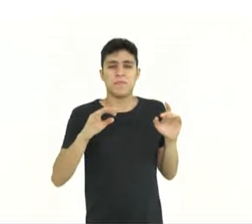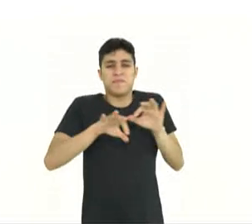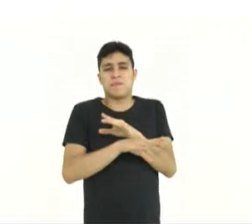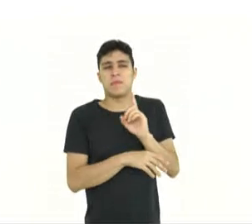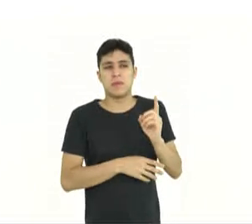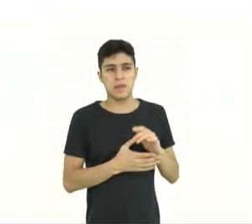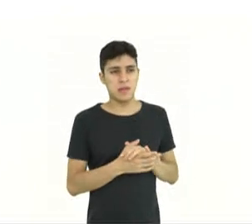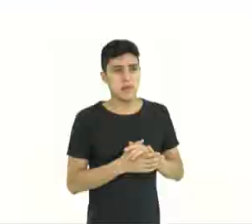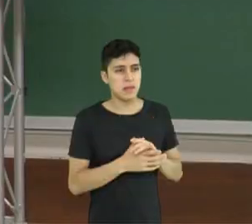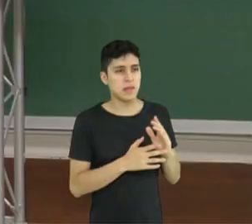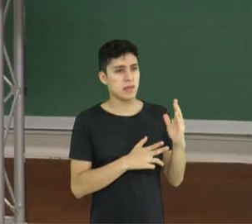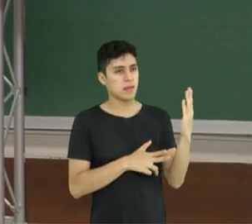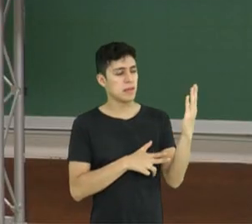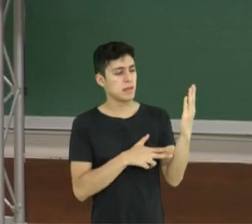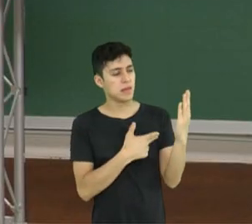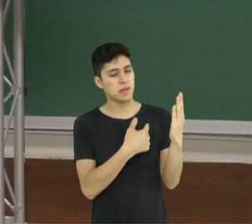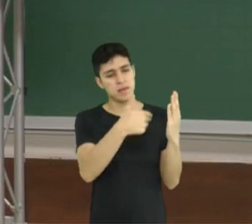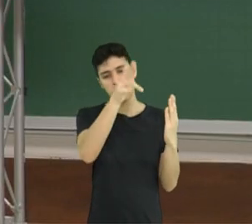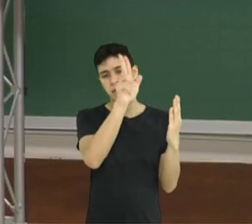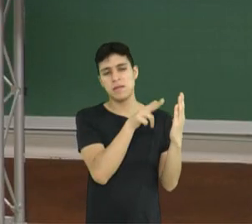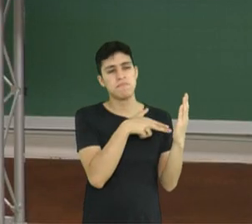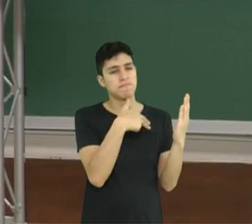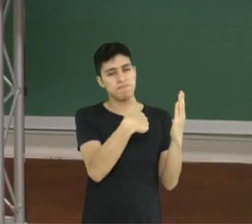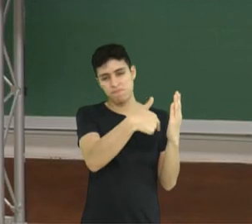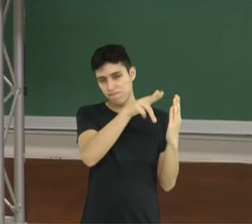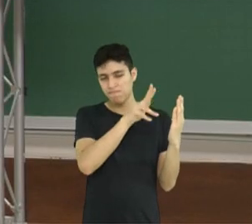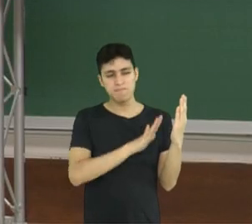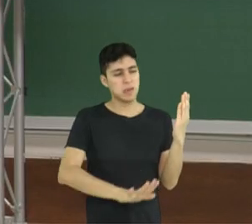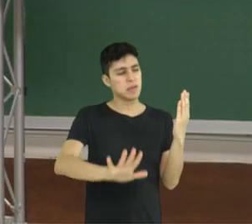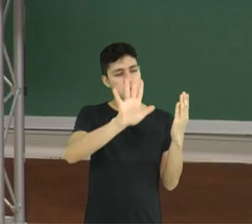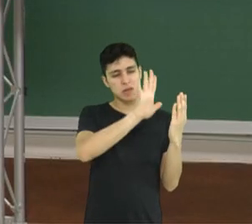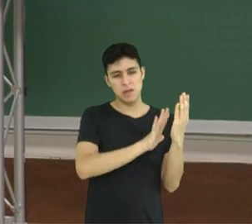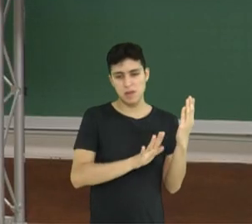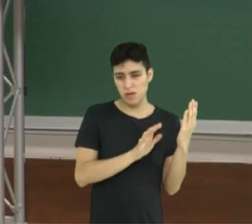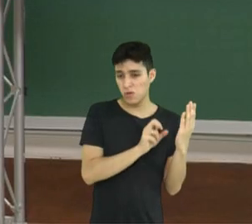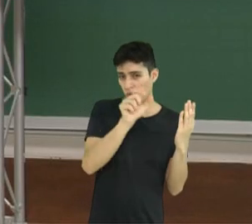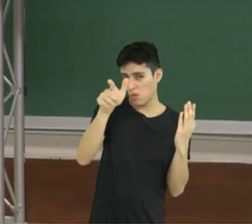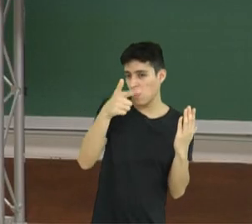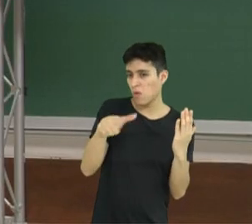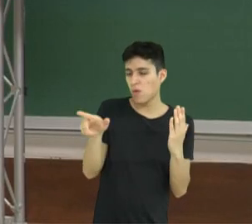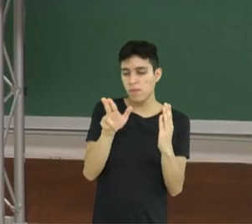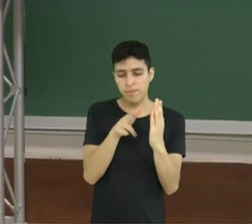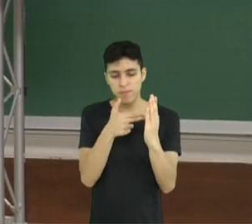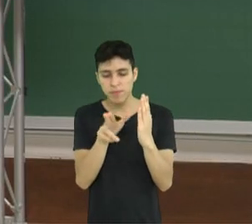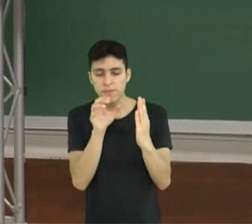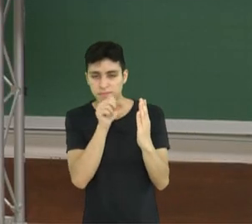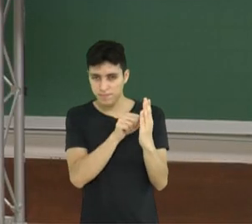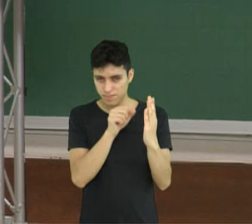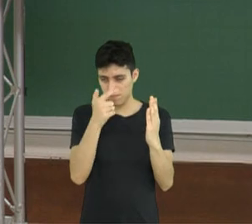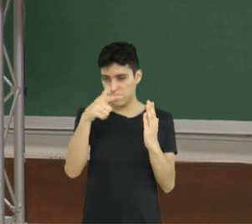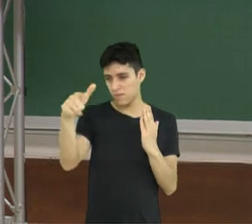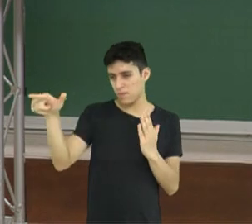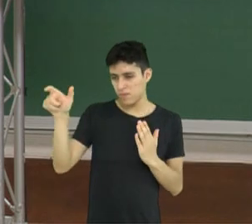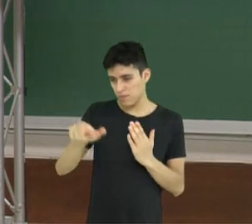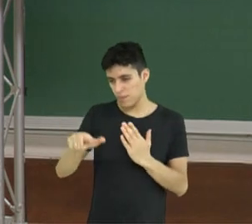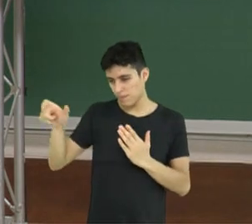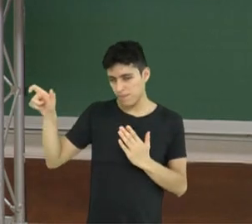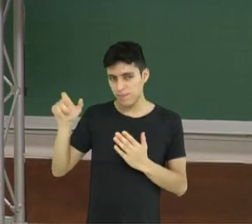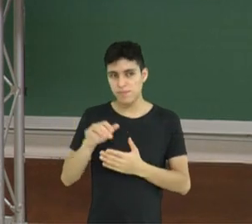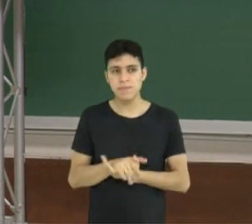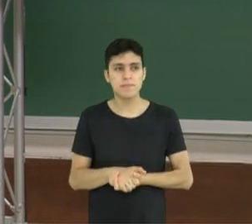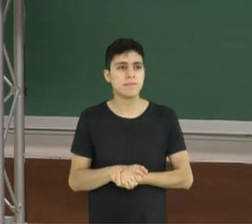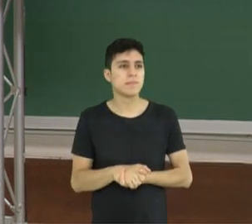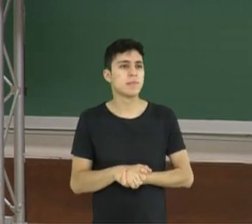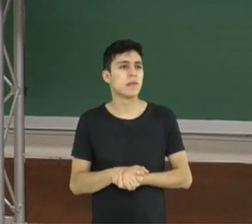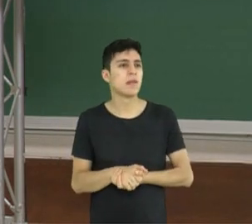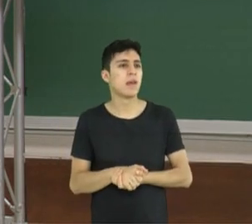ela precisa lavar esse lados dela era um pouco mais mas abrangentes né do que as e curtas propriamente dos outros artistas né